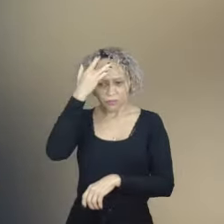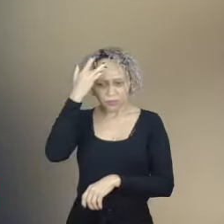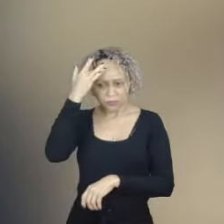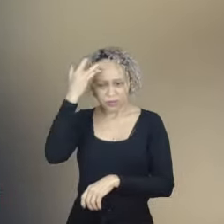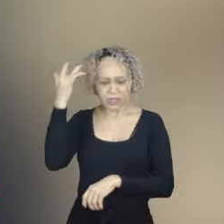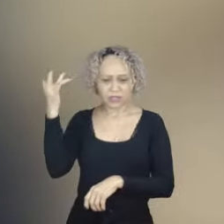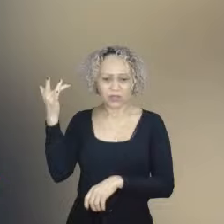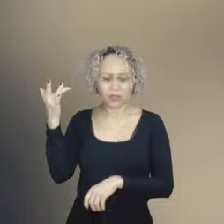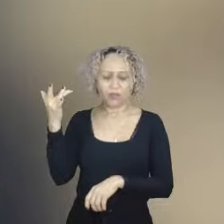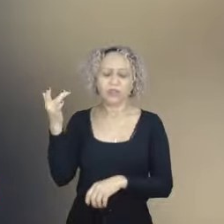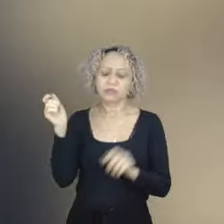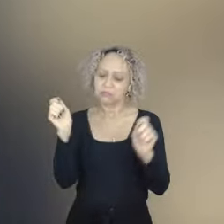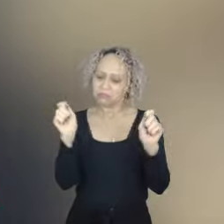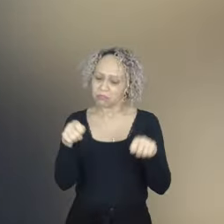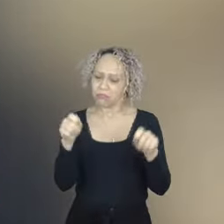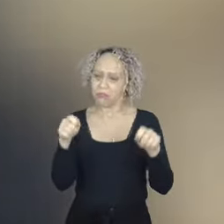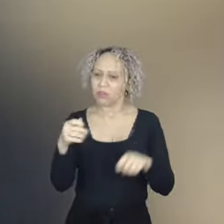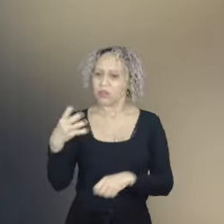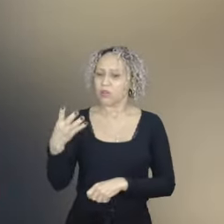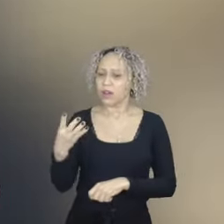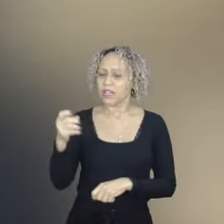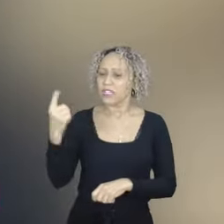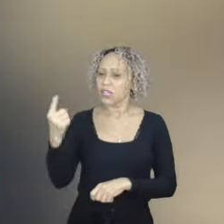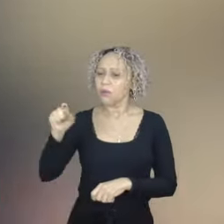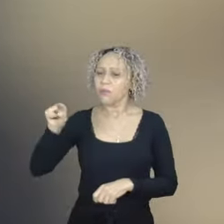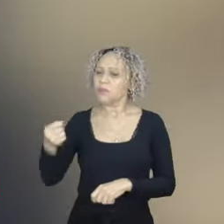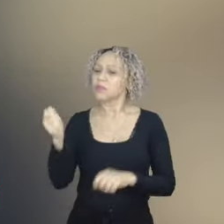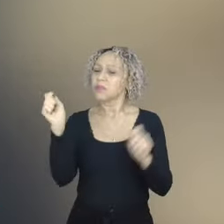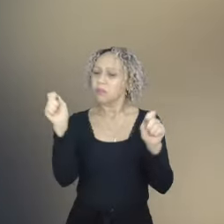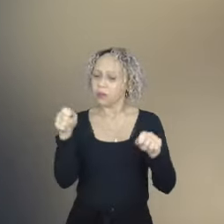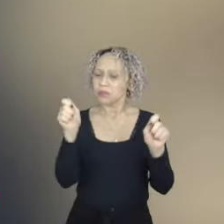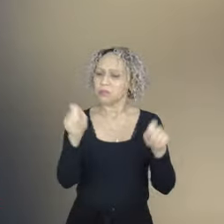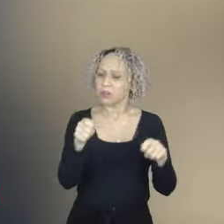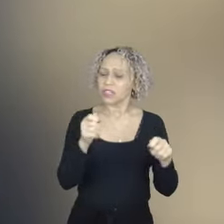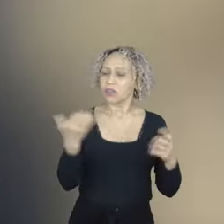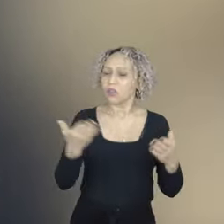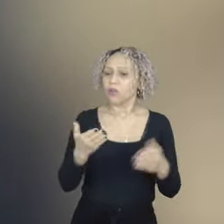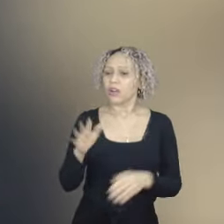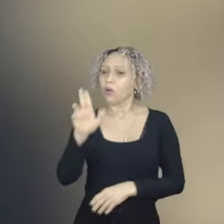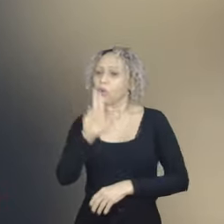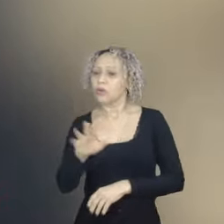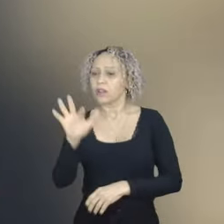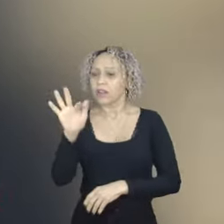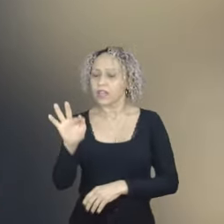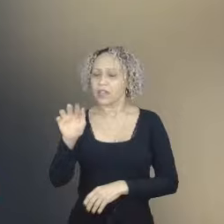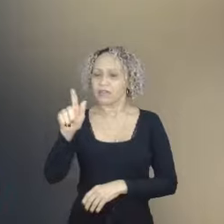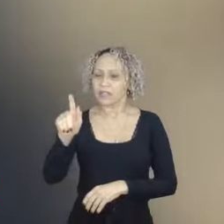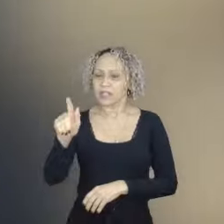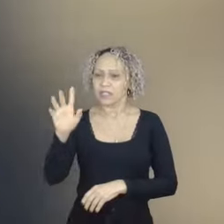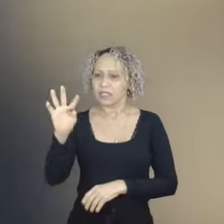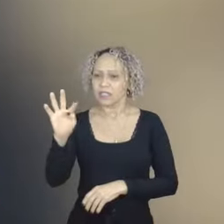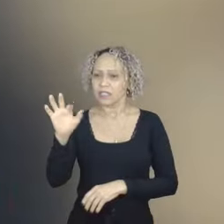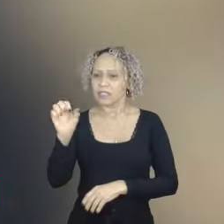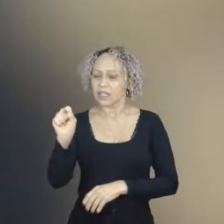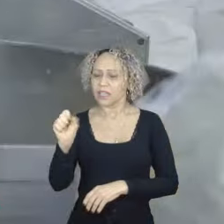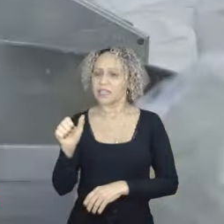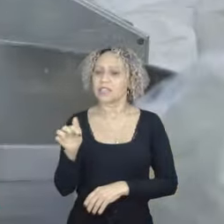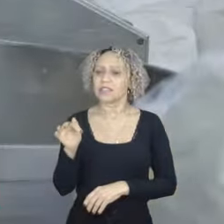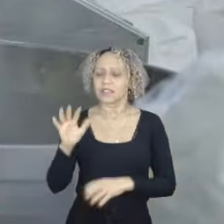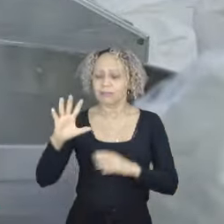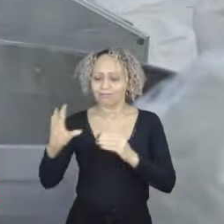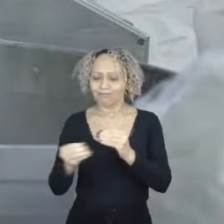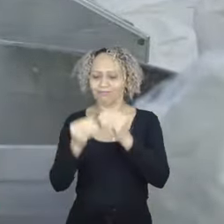renda não era suficiente. Com o FGTS Futuro, ele conseguirá o teu sonho, o sonho da sua família.